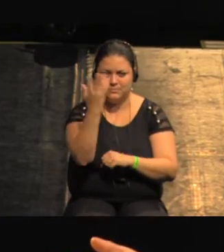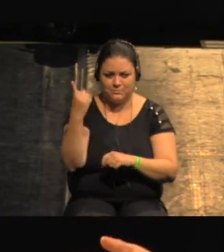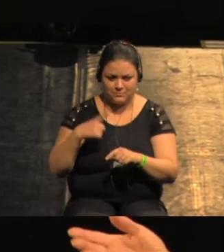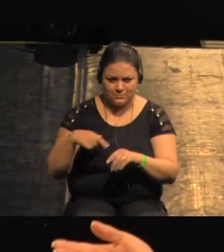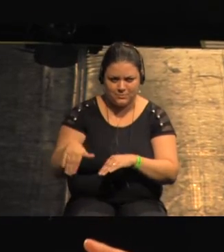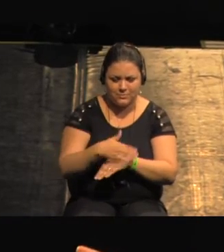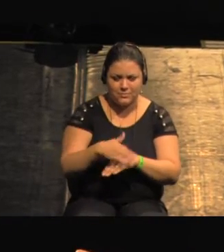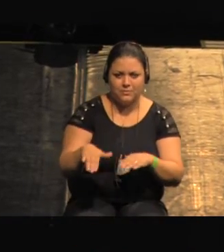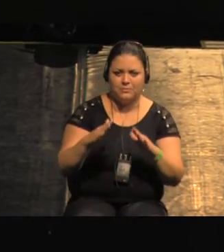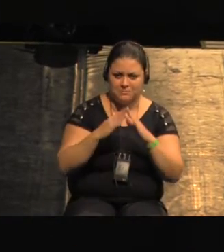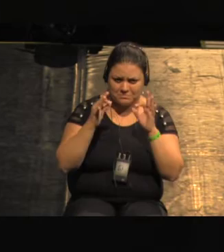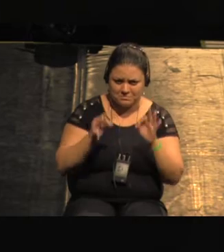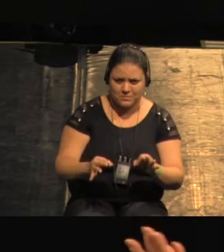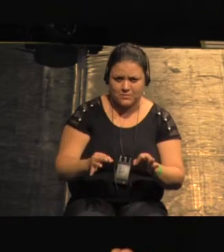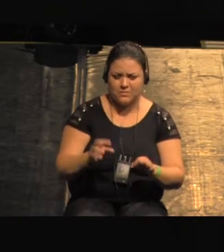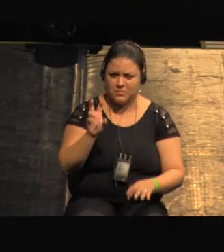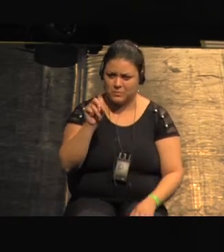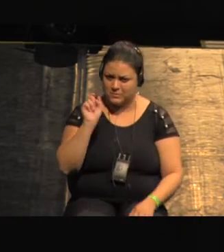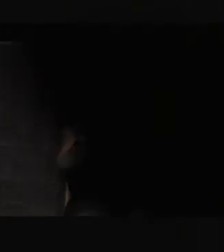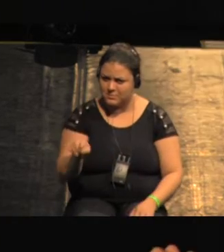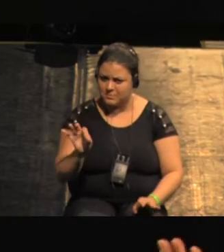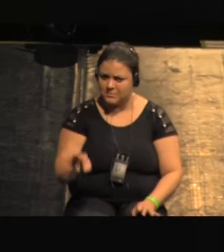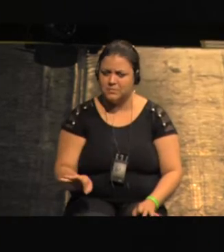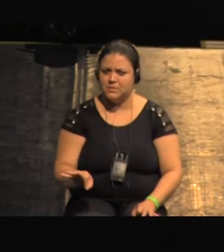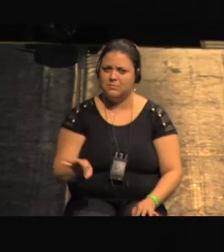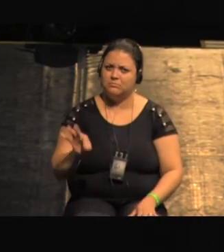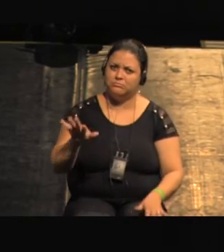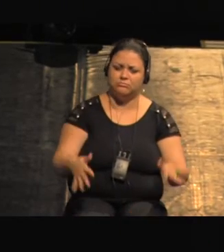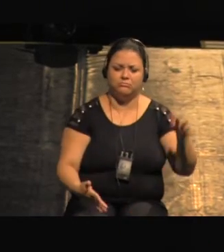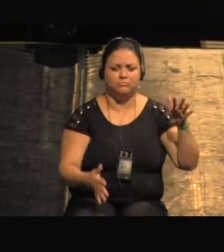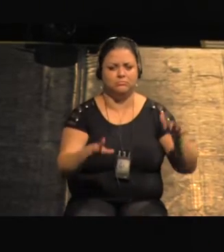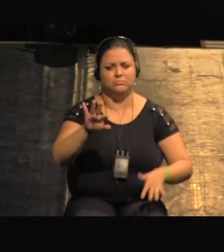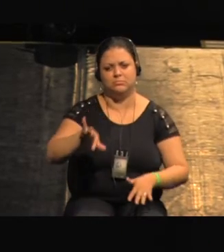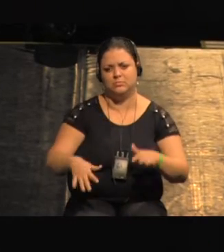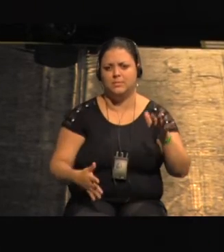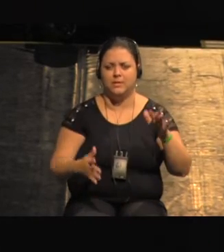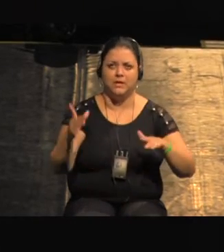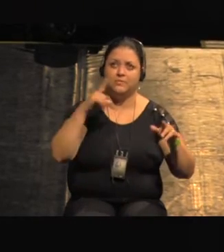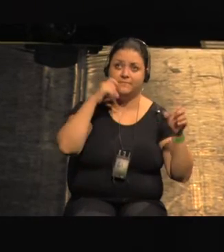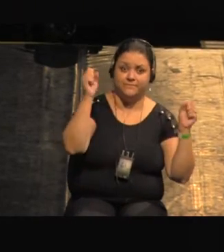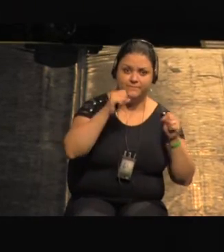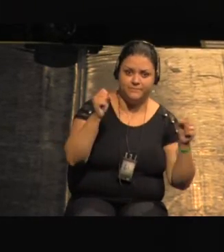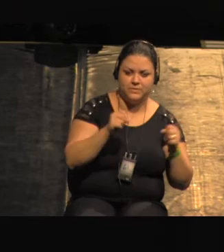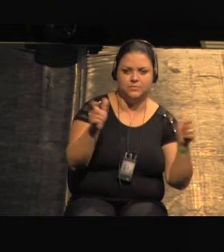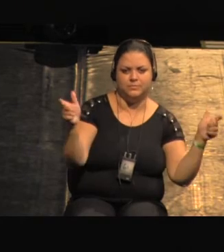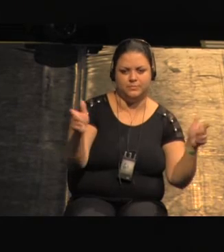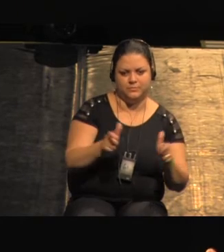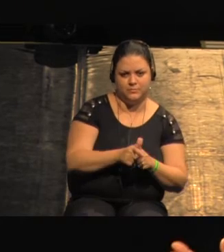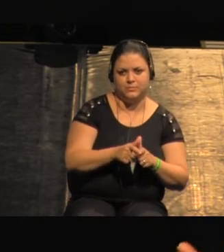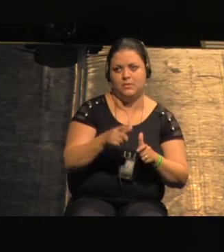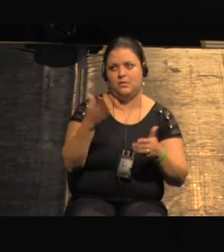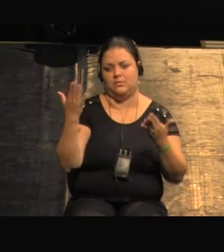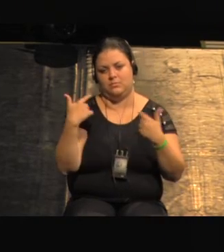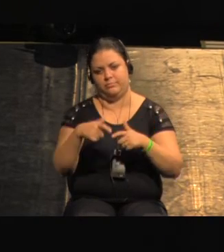pessoas realmente estão lá. São 50 mil, varia conforme a estação. Quando está muito